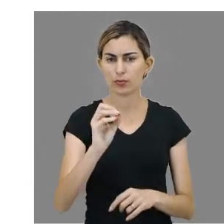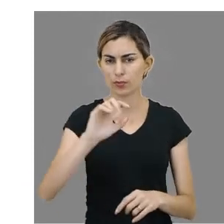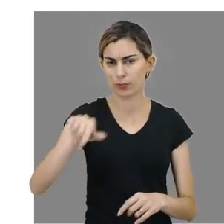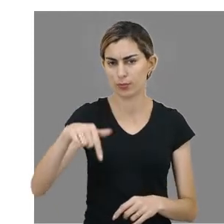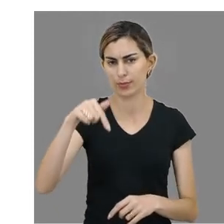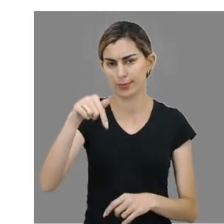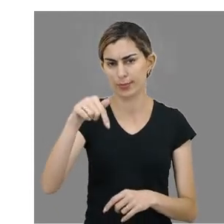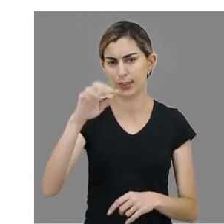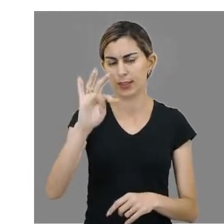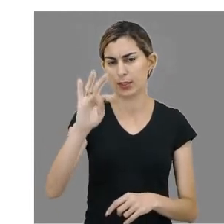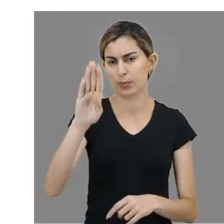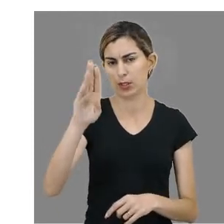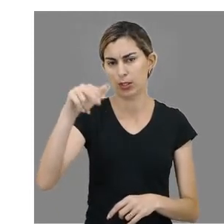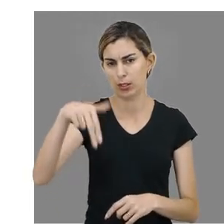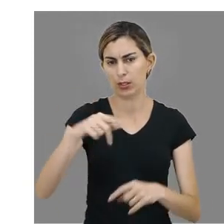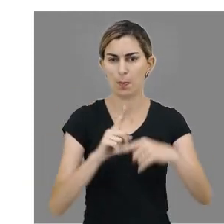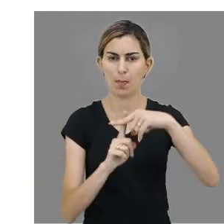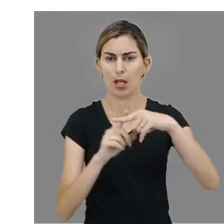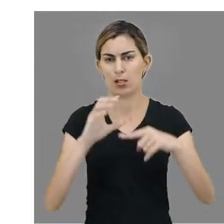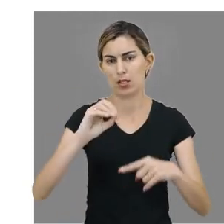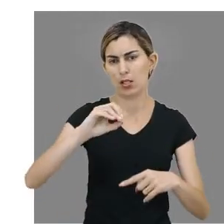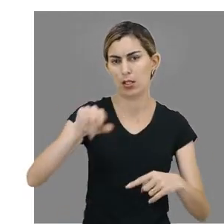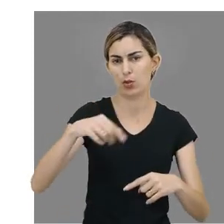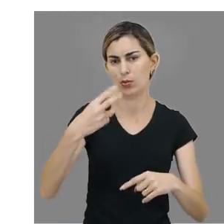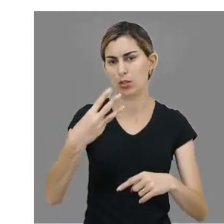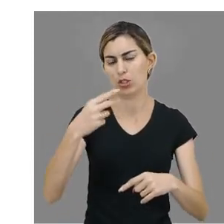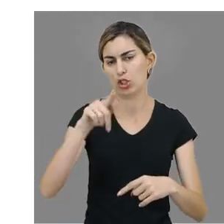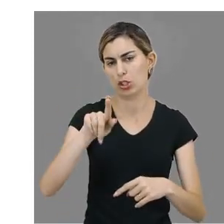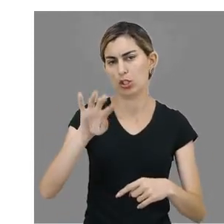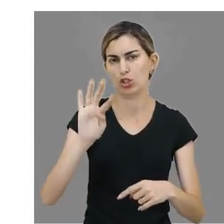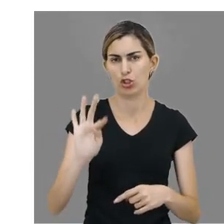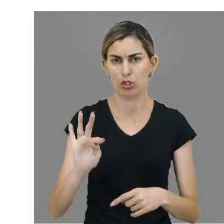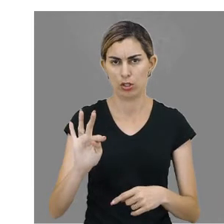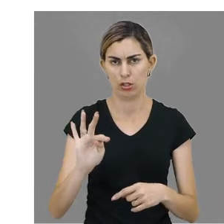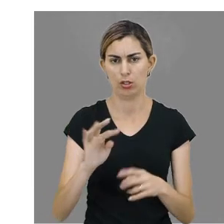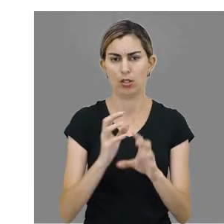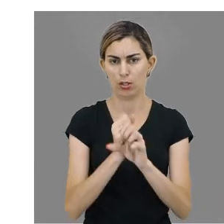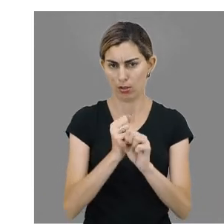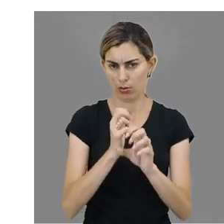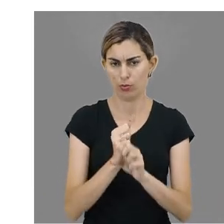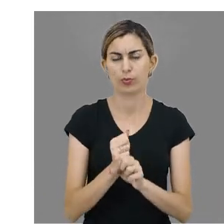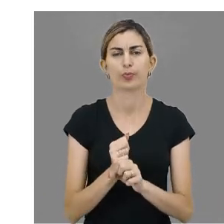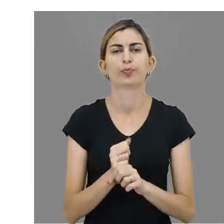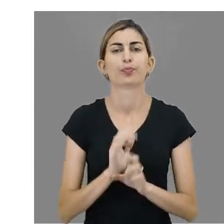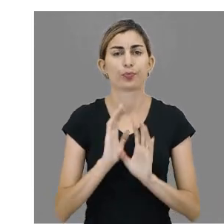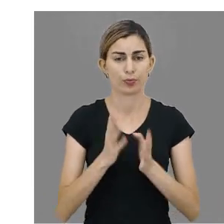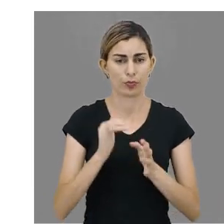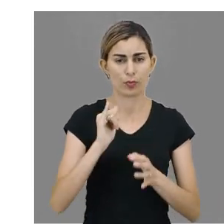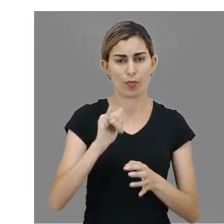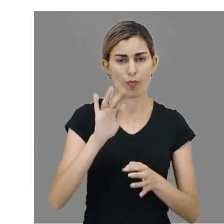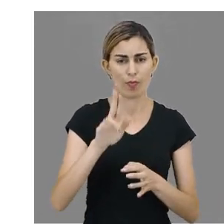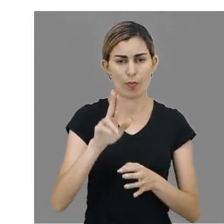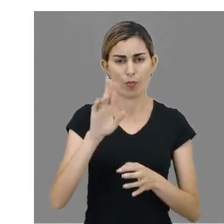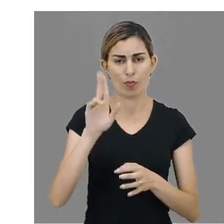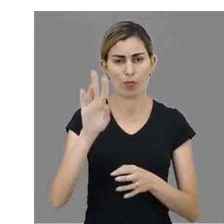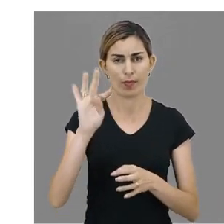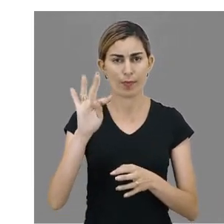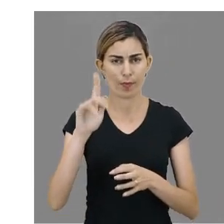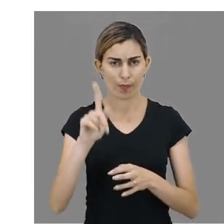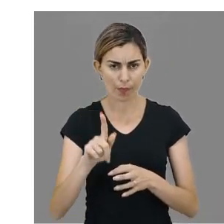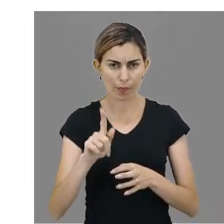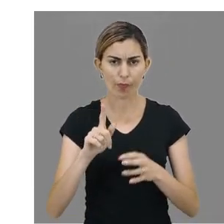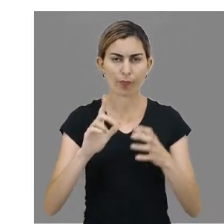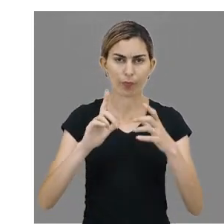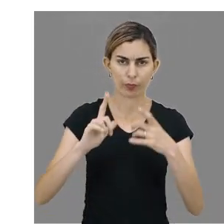TBN mais 0,3 TG. Já no caso do IB/UTG para